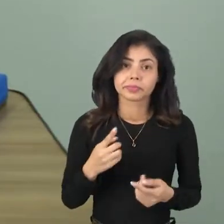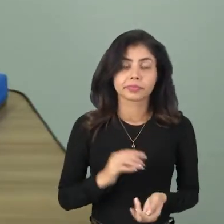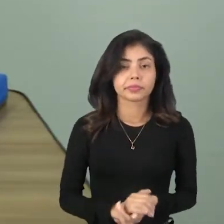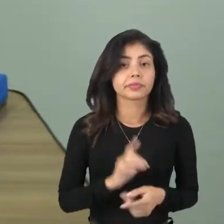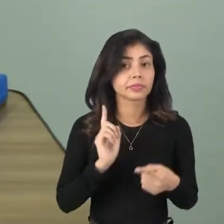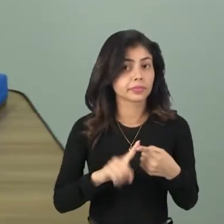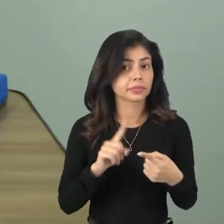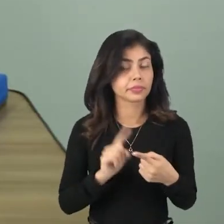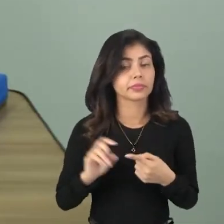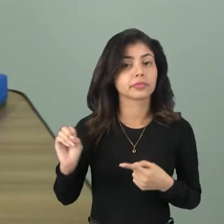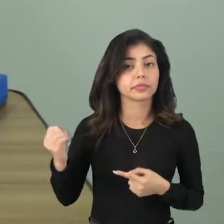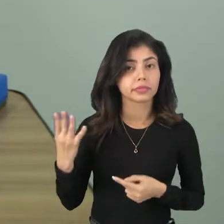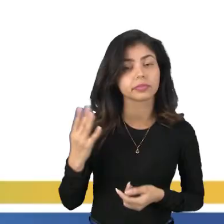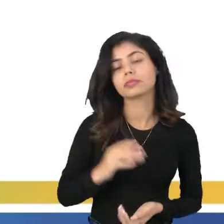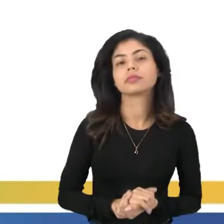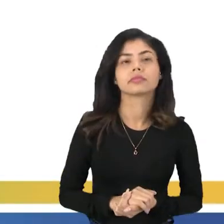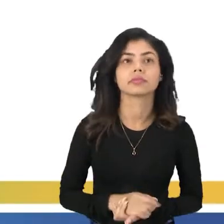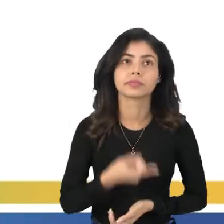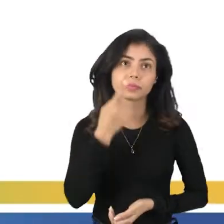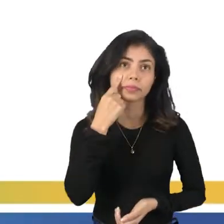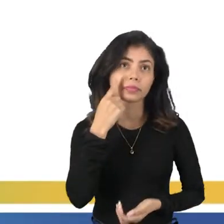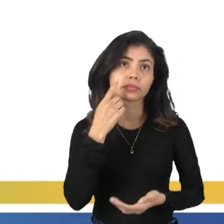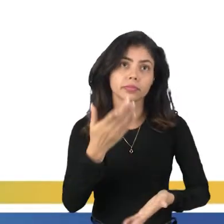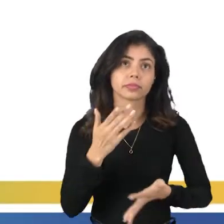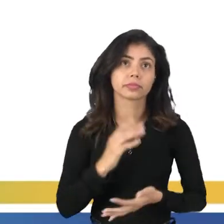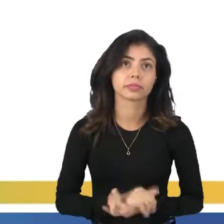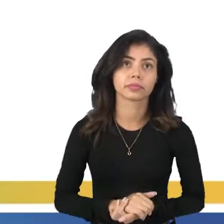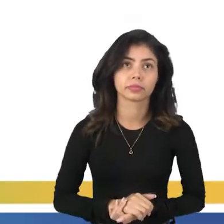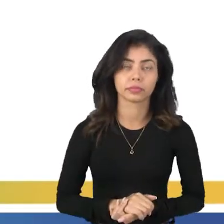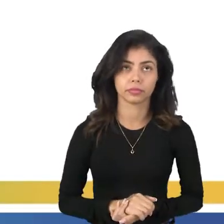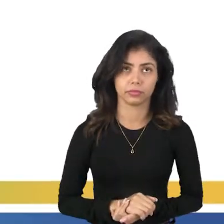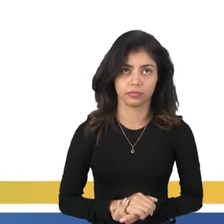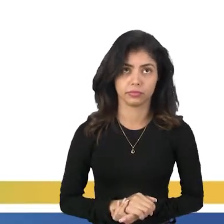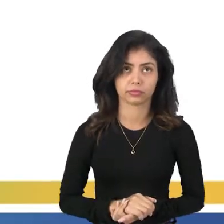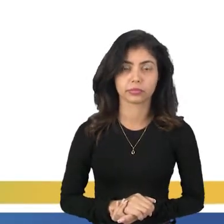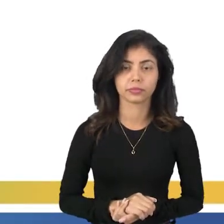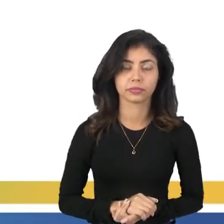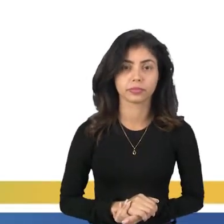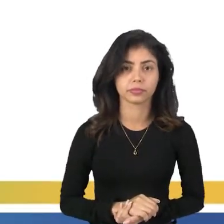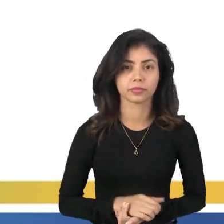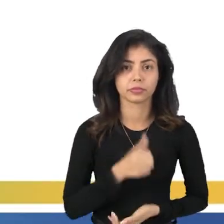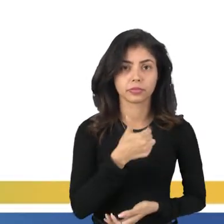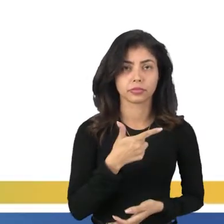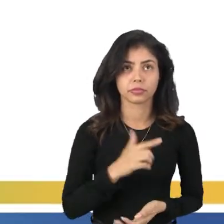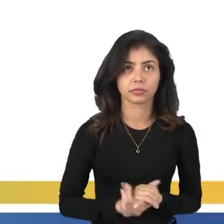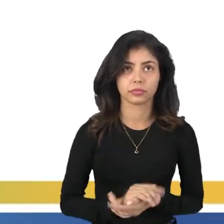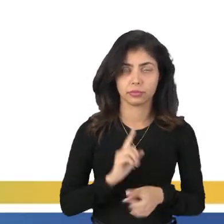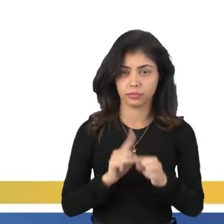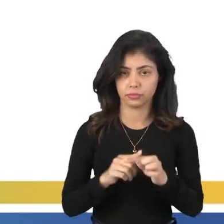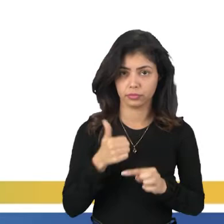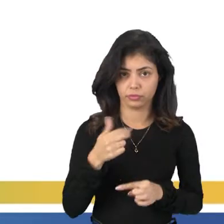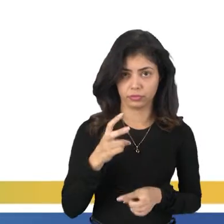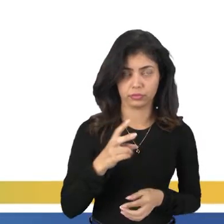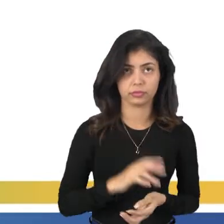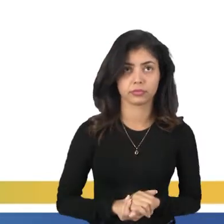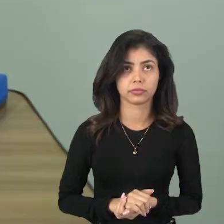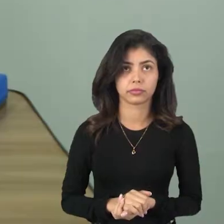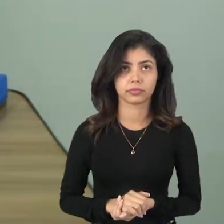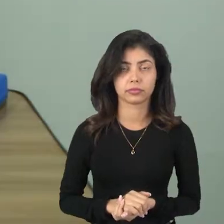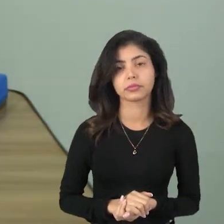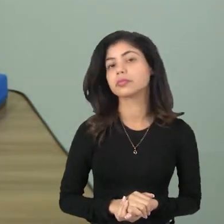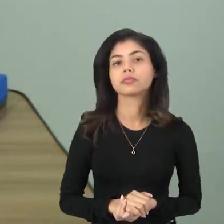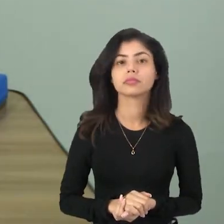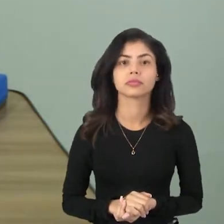no primeiro caso Observe e ele faz qual adição primeiro 12 mais